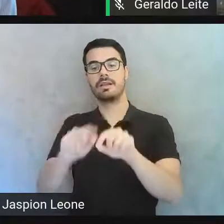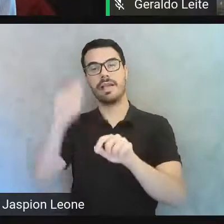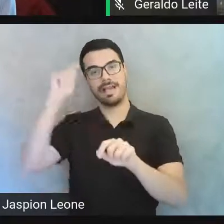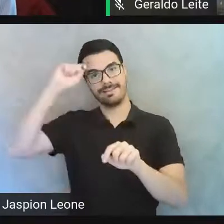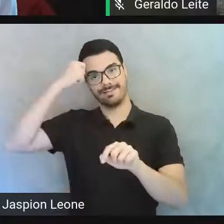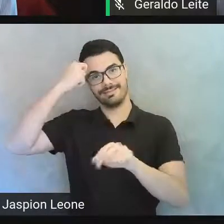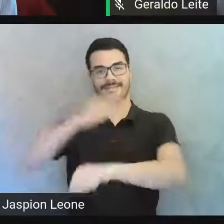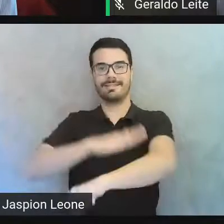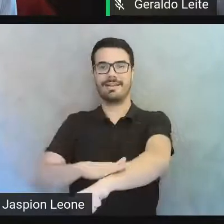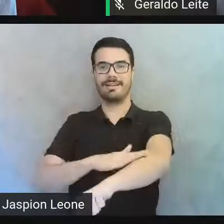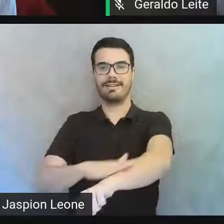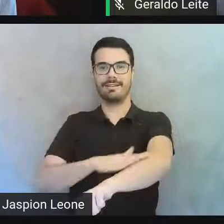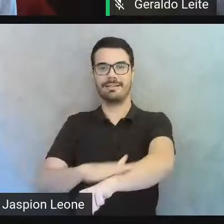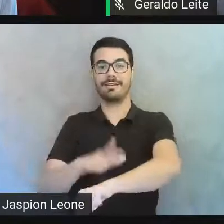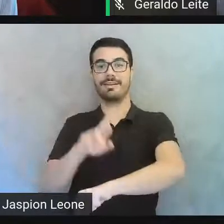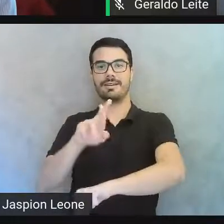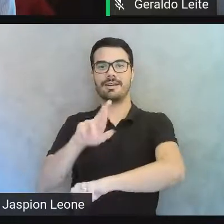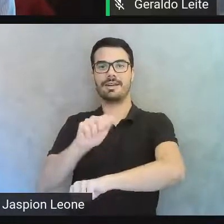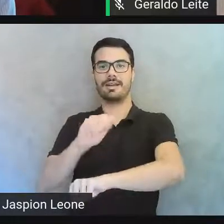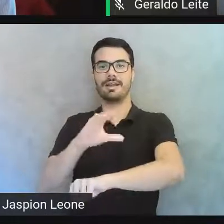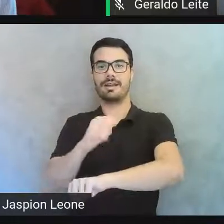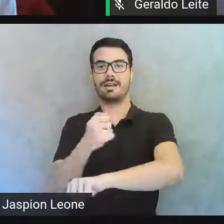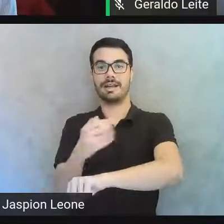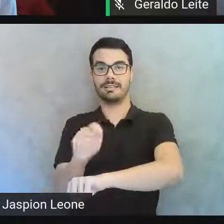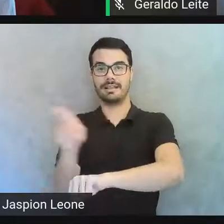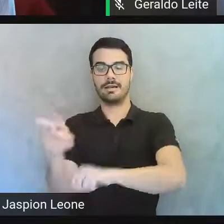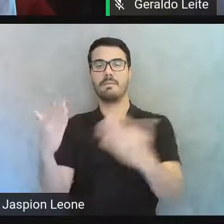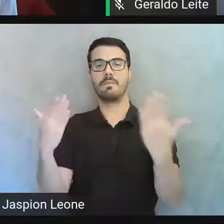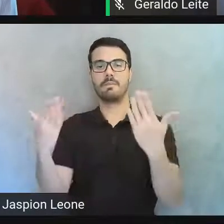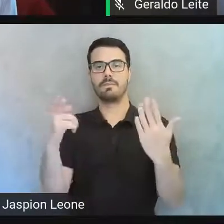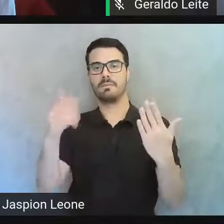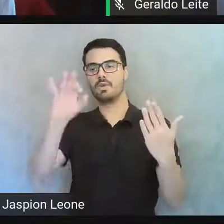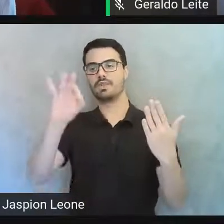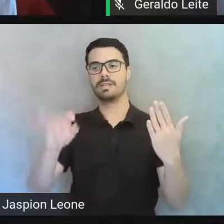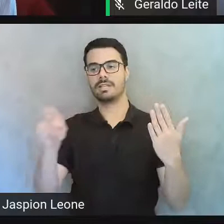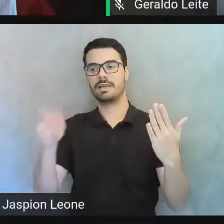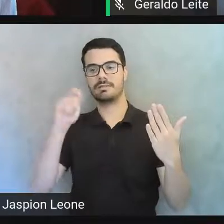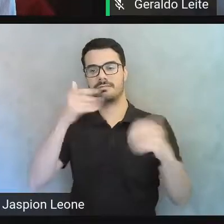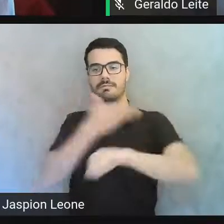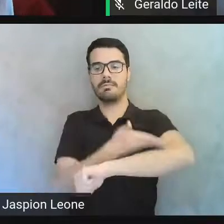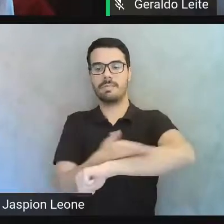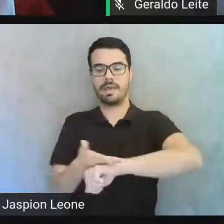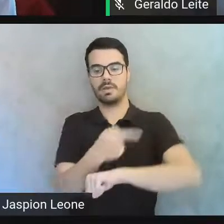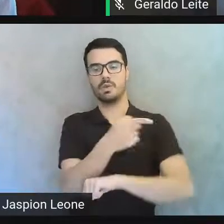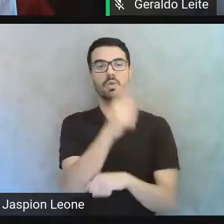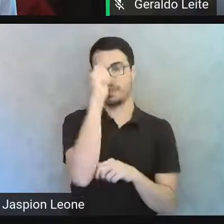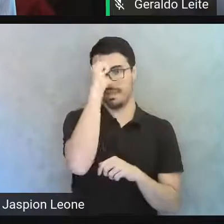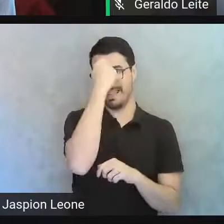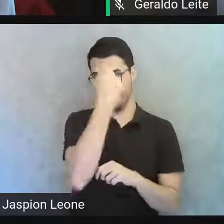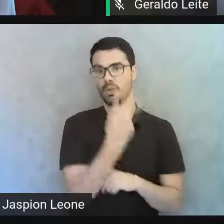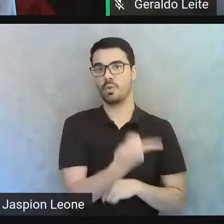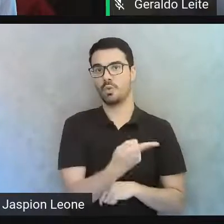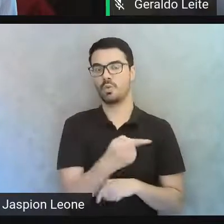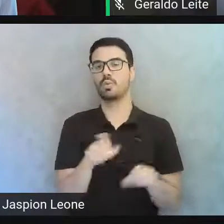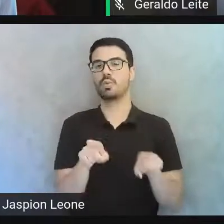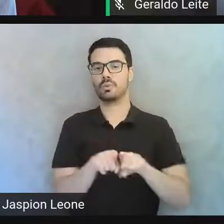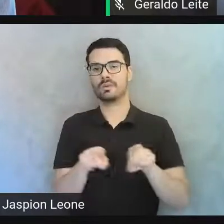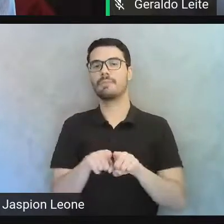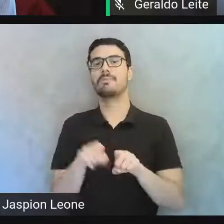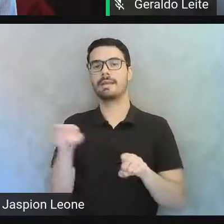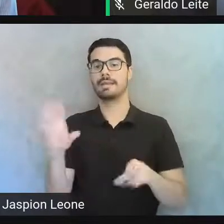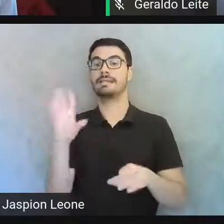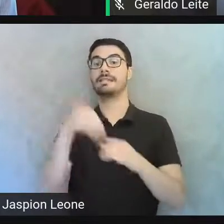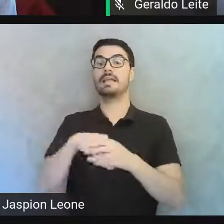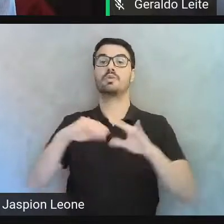né, a proporção de candidatos brancos e negros, né, e não brancos, na verdade, nas suas